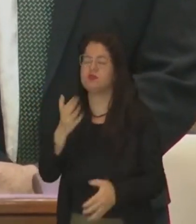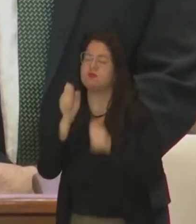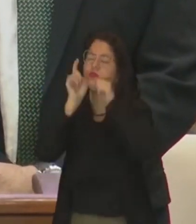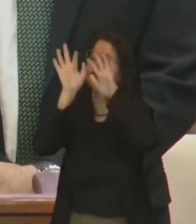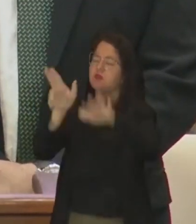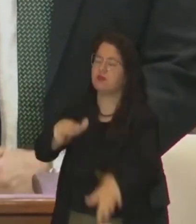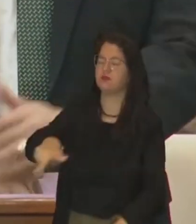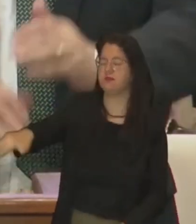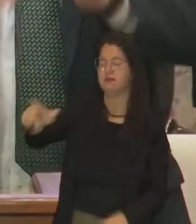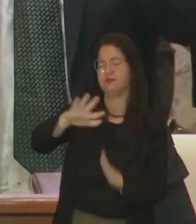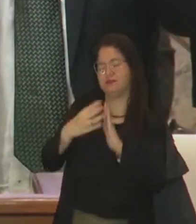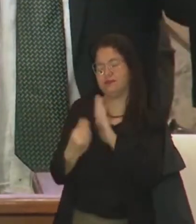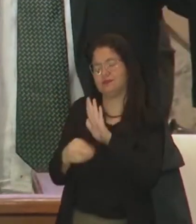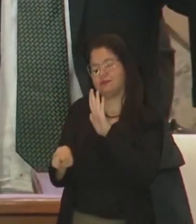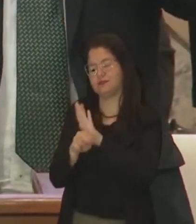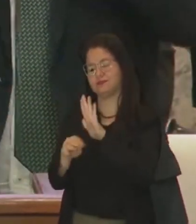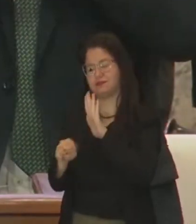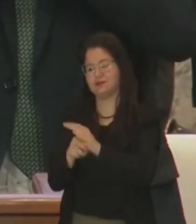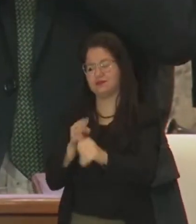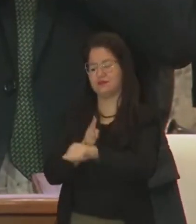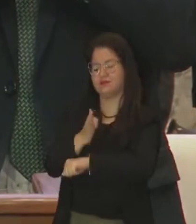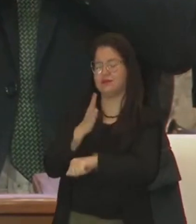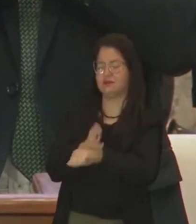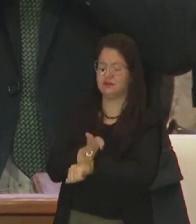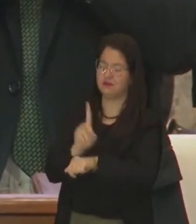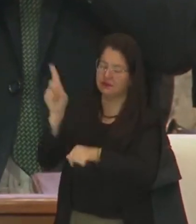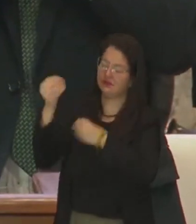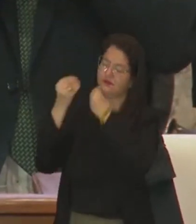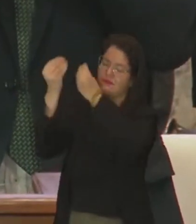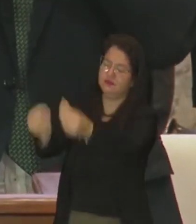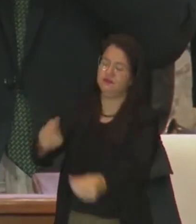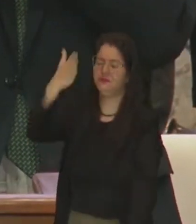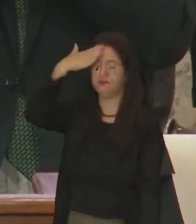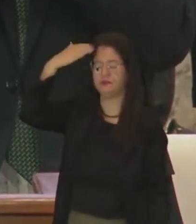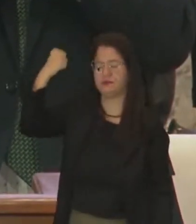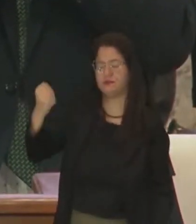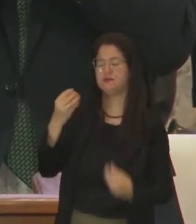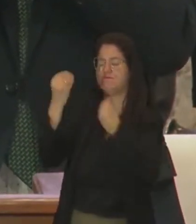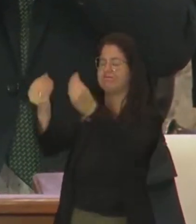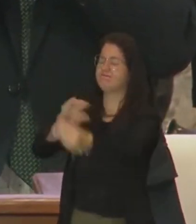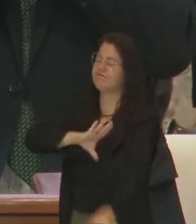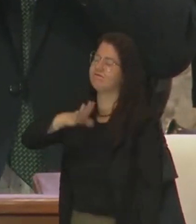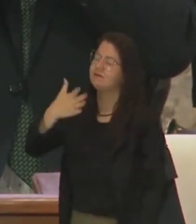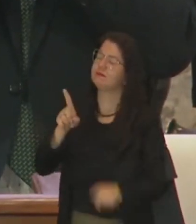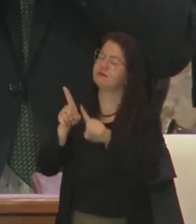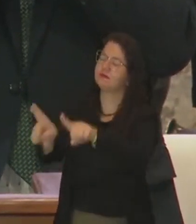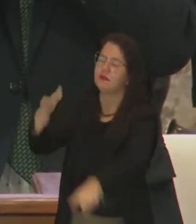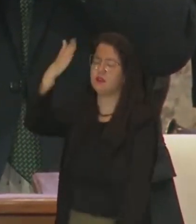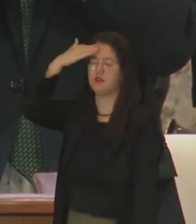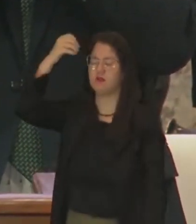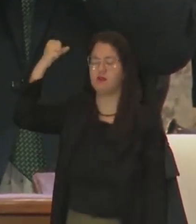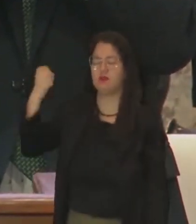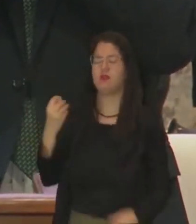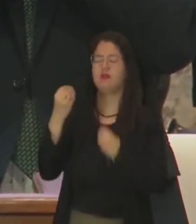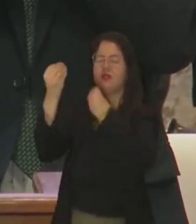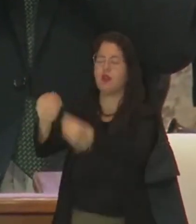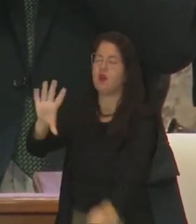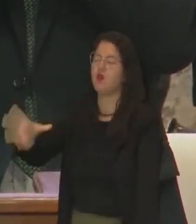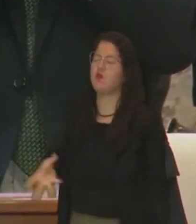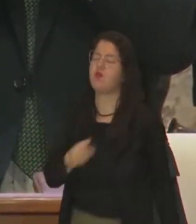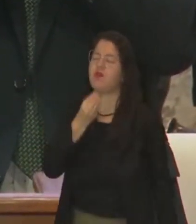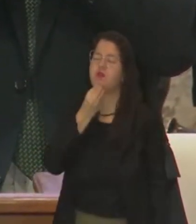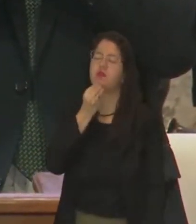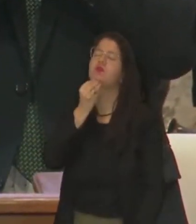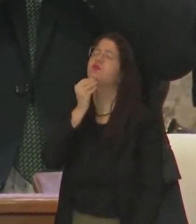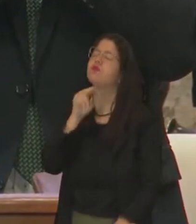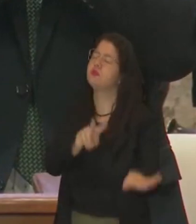aqui da Igreja Memorial Batista, ó Deus, dá sabedoria, dá ousadia, dá discernimento, dá